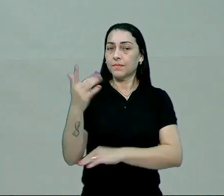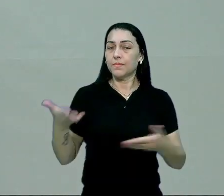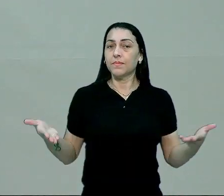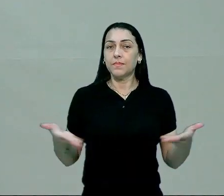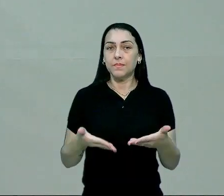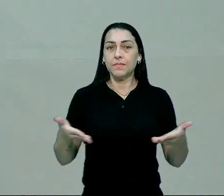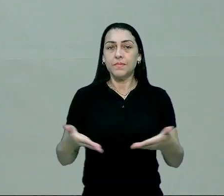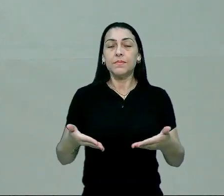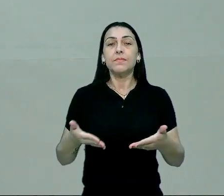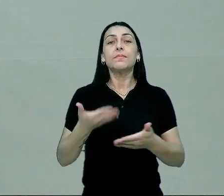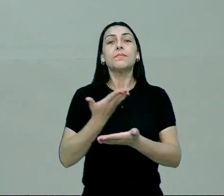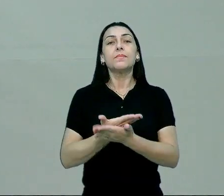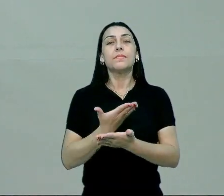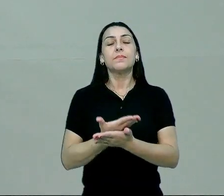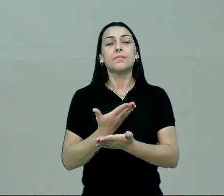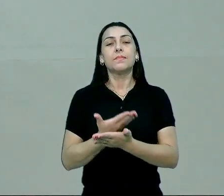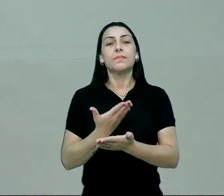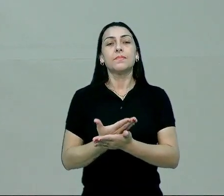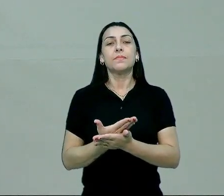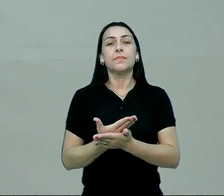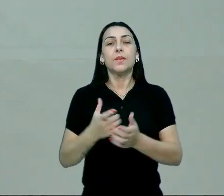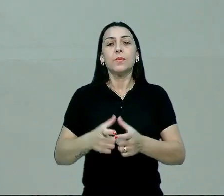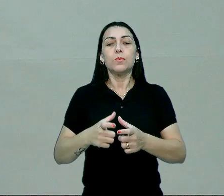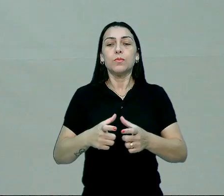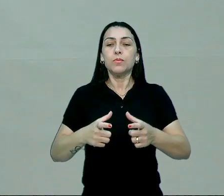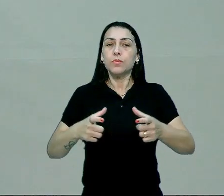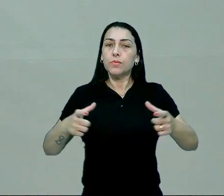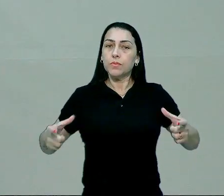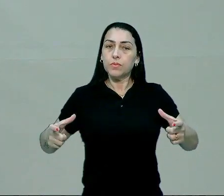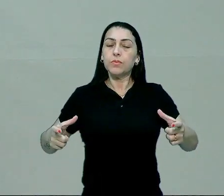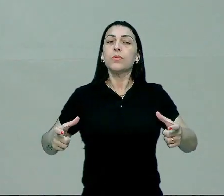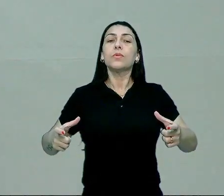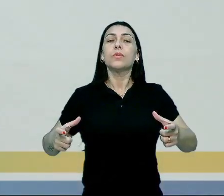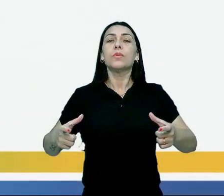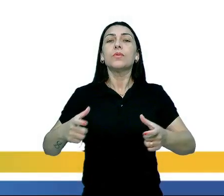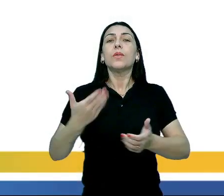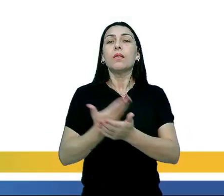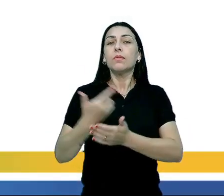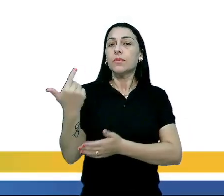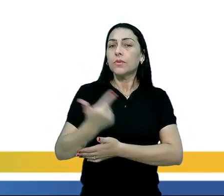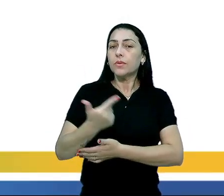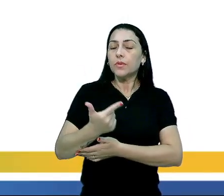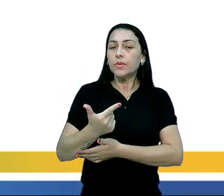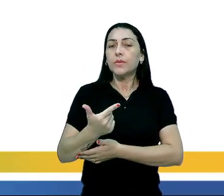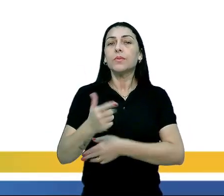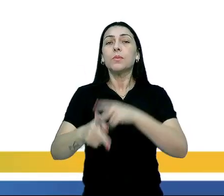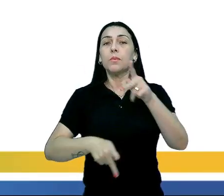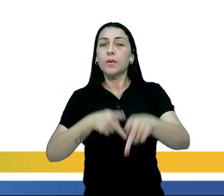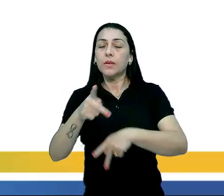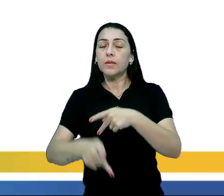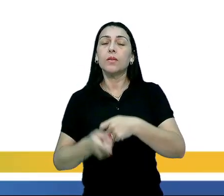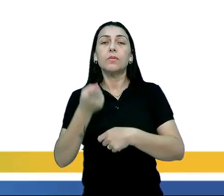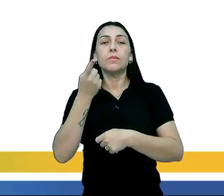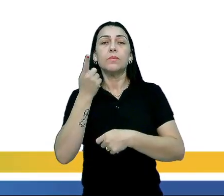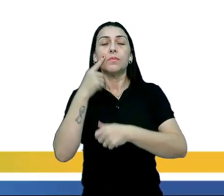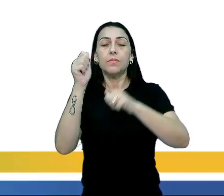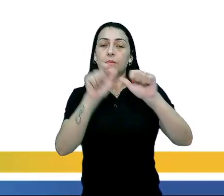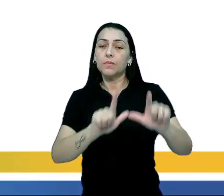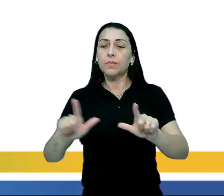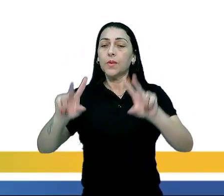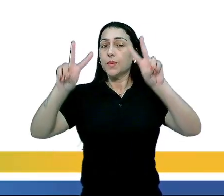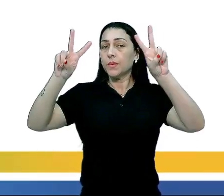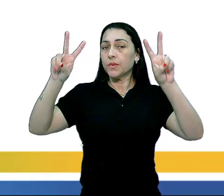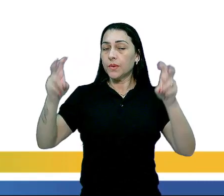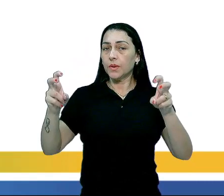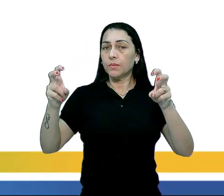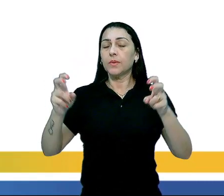e hoje vamos estar estudando Demografia, parte 2. Vamos acompanhar então comigo, esse vai ser o tema da